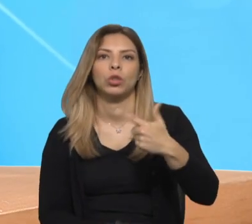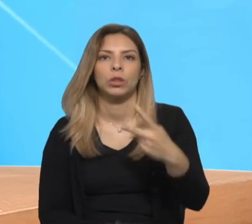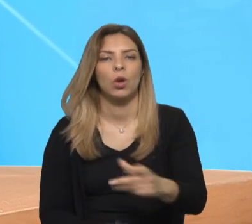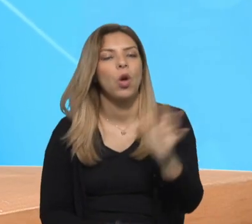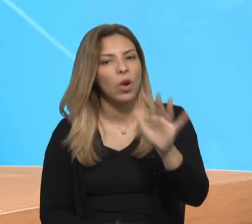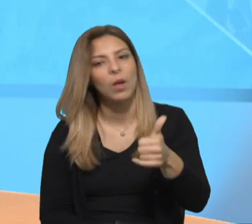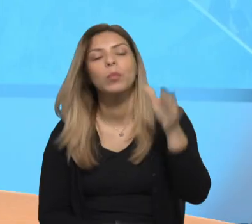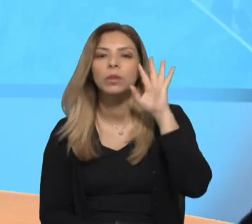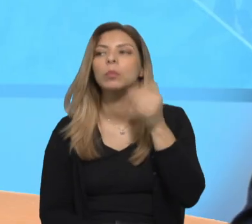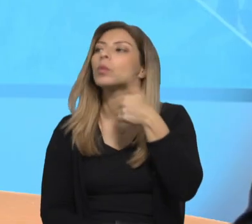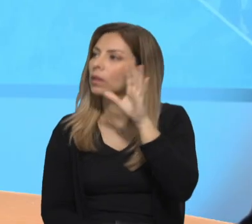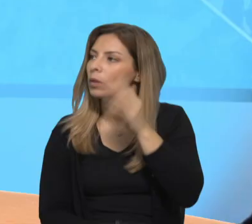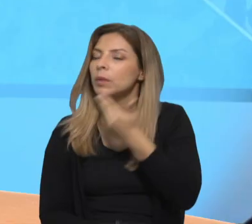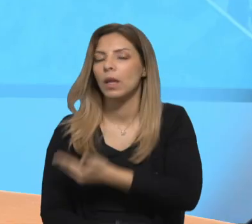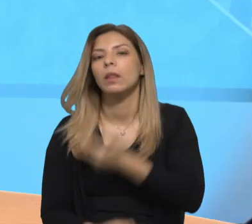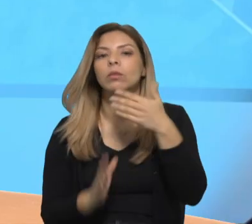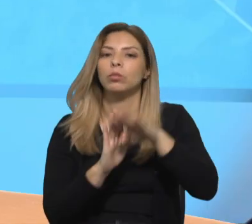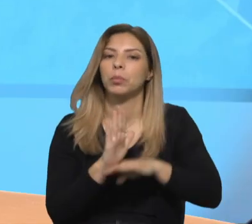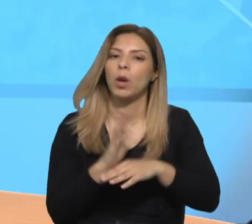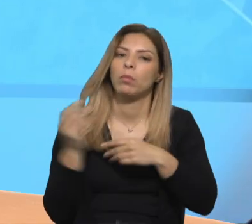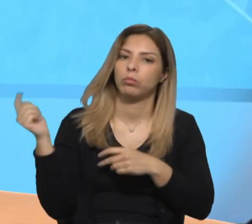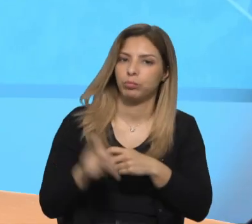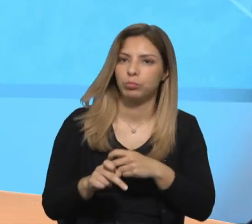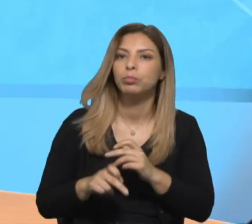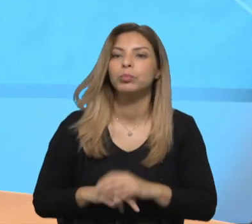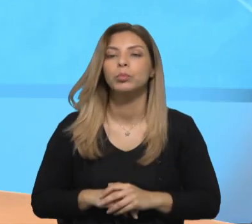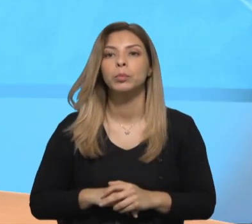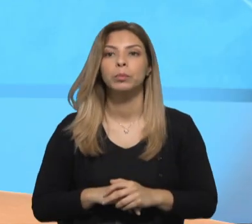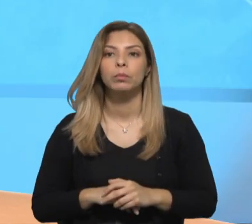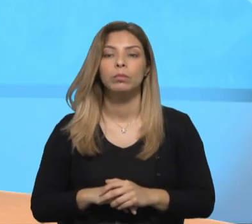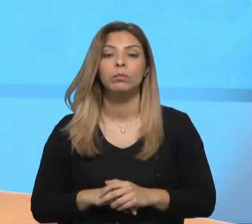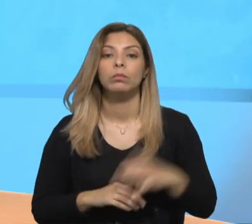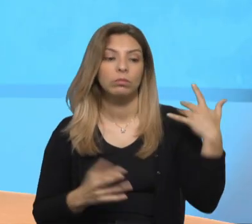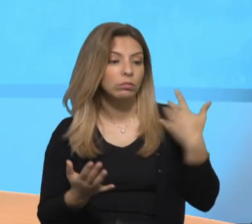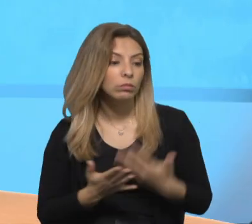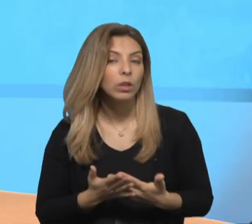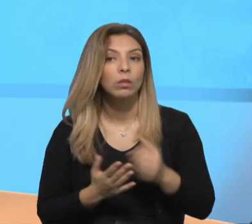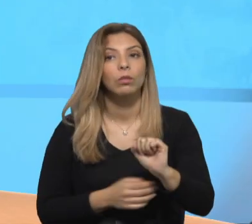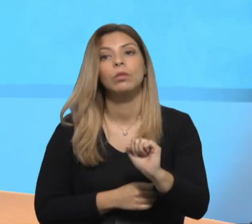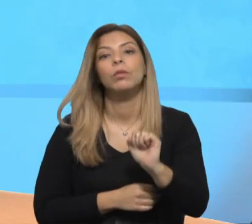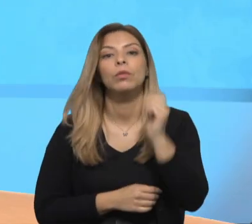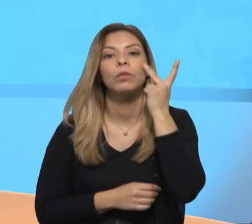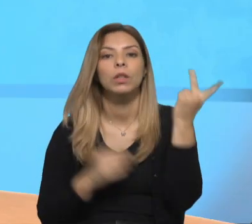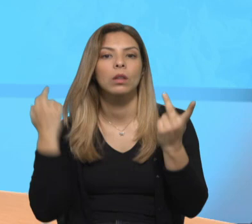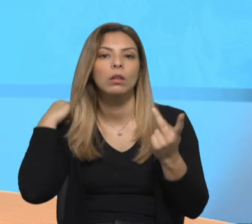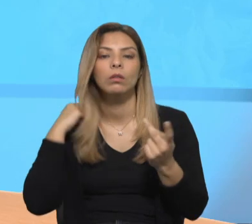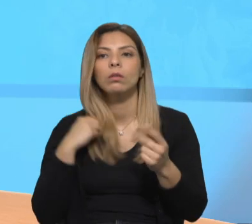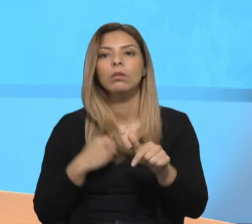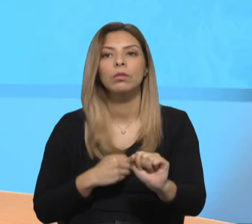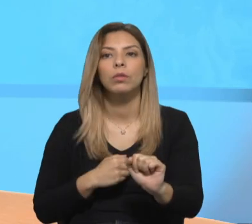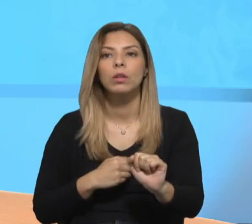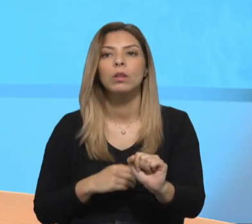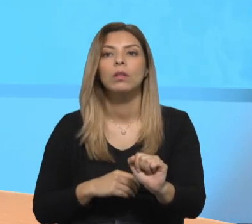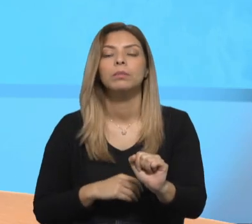tarde. Obrigado por estar no programa Eclésia. De facto, ao longo de um percurso de vida, foi, enfim,